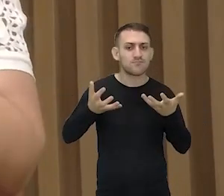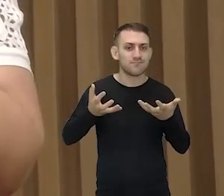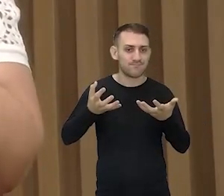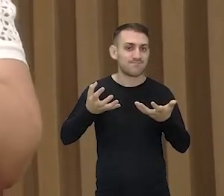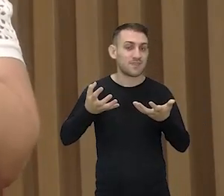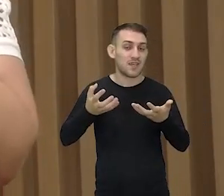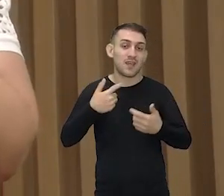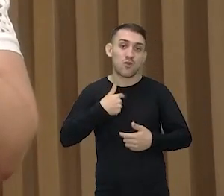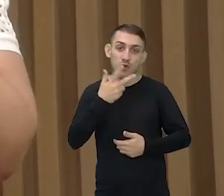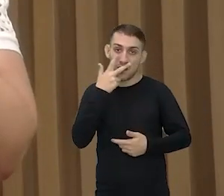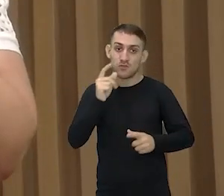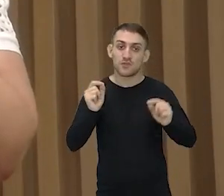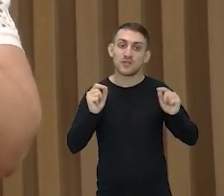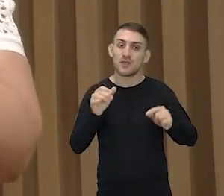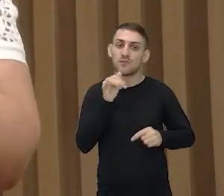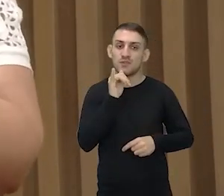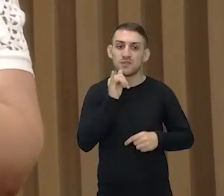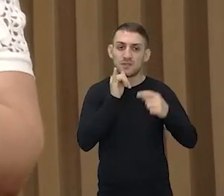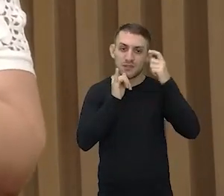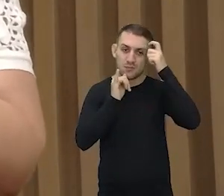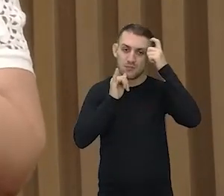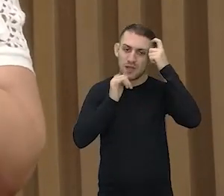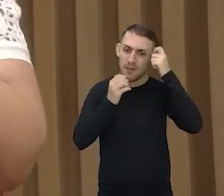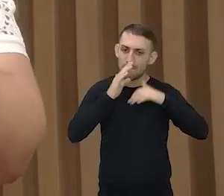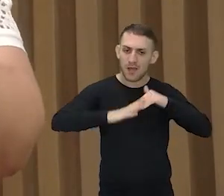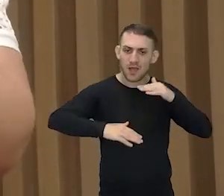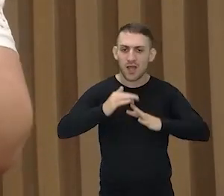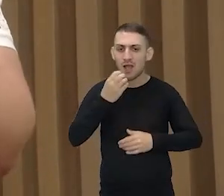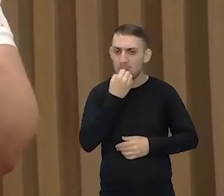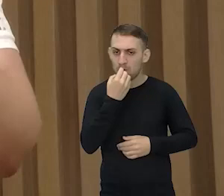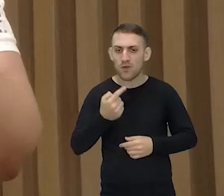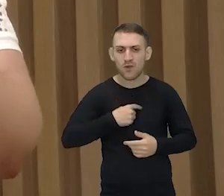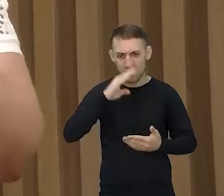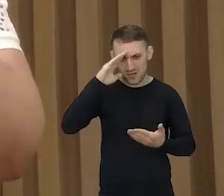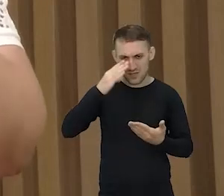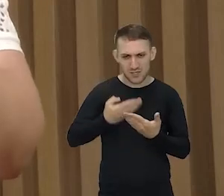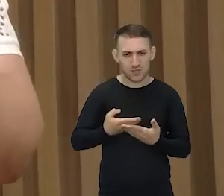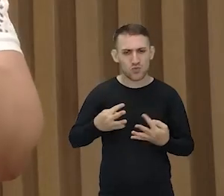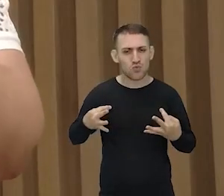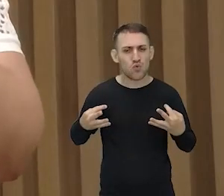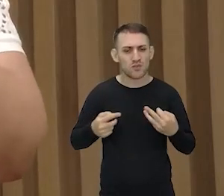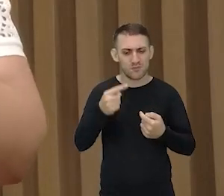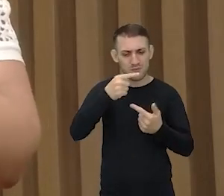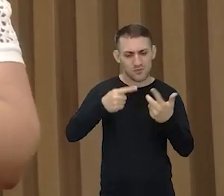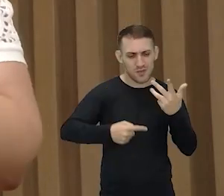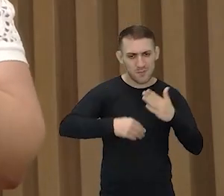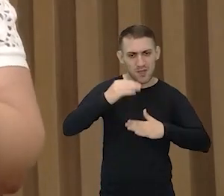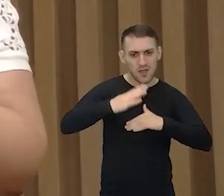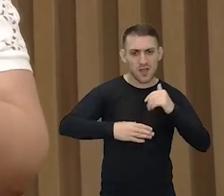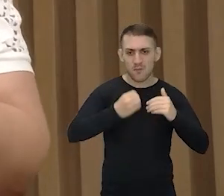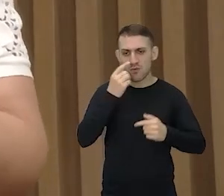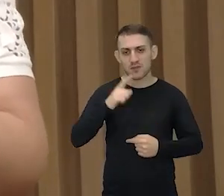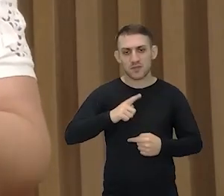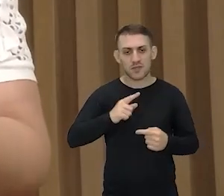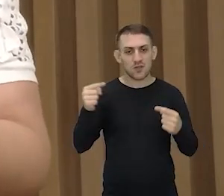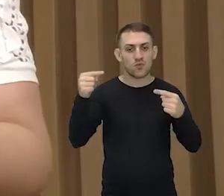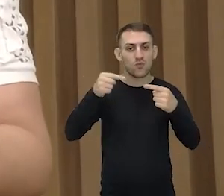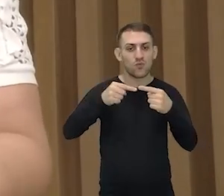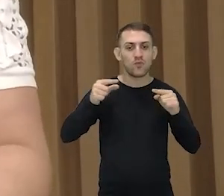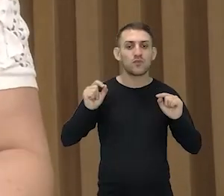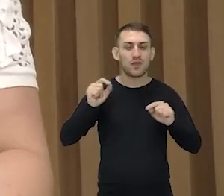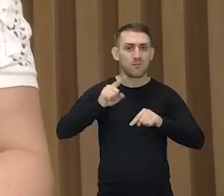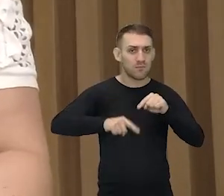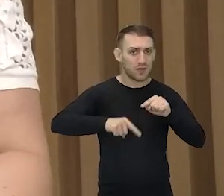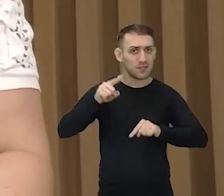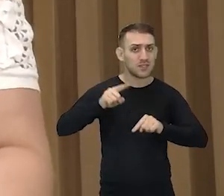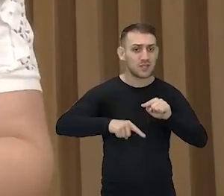Então, eu acho que essa boa prática, e acredito que todas as outras que estão baseadas nesse